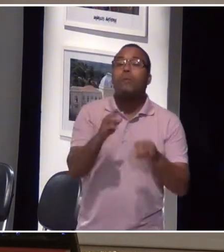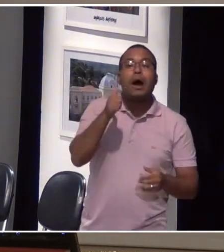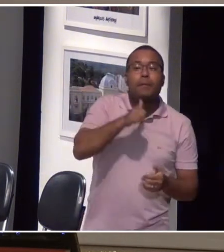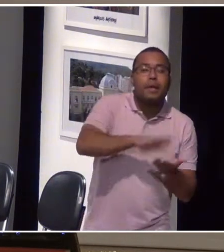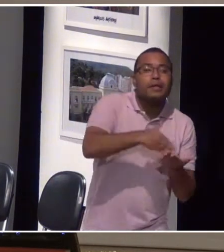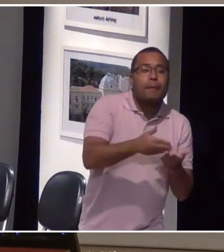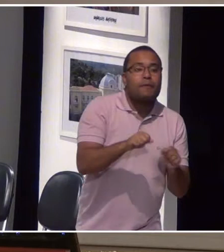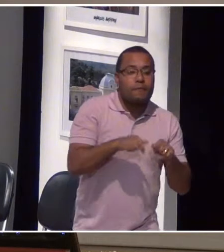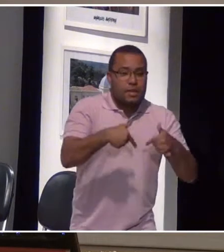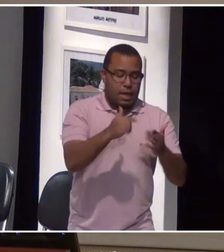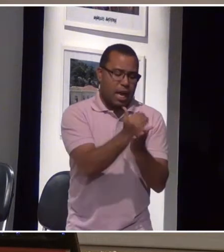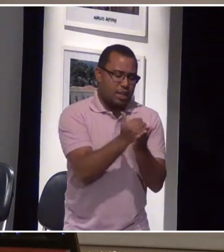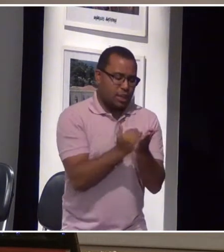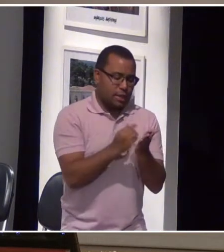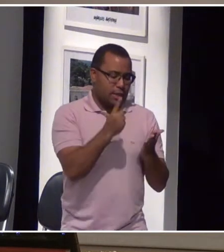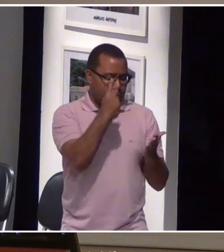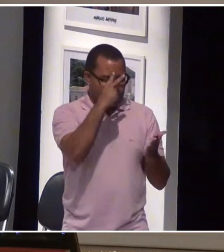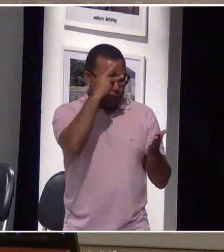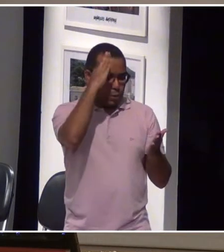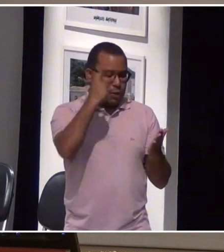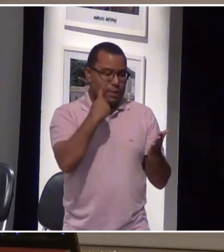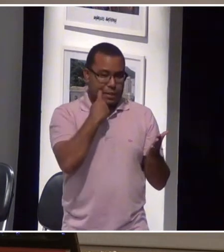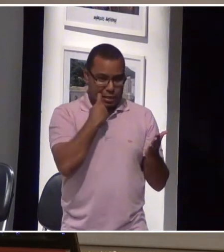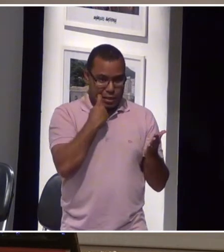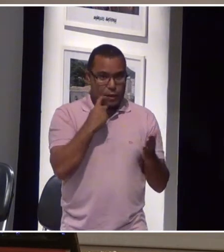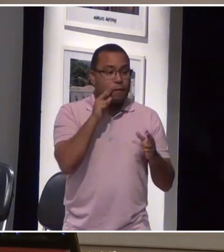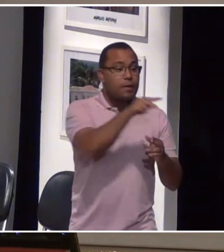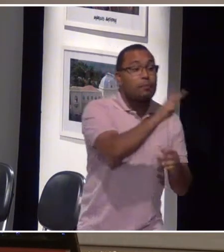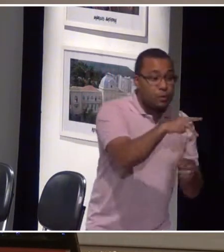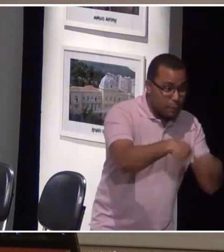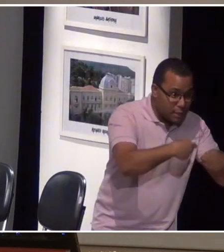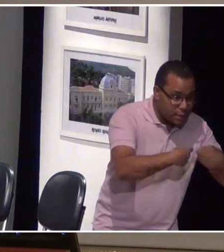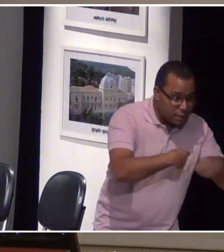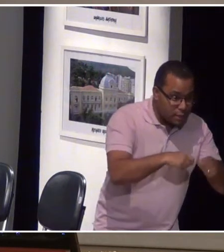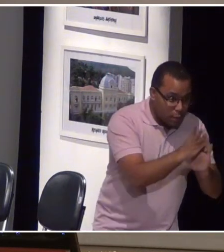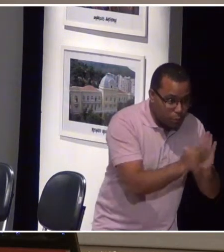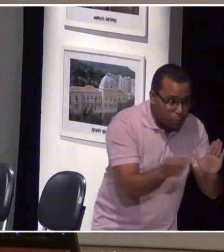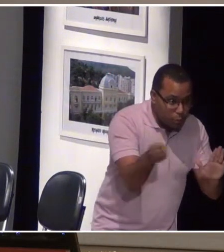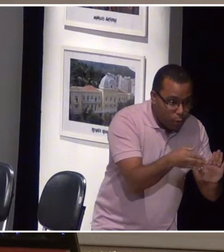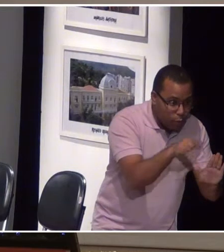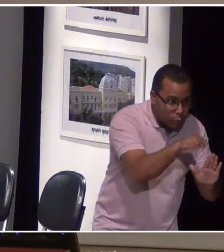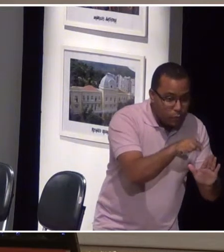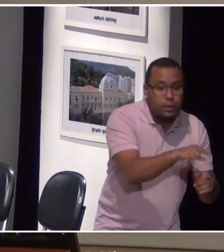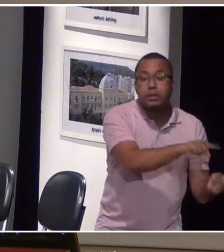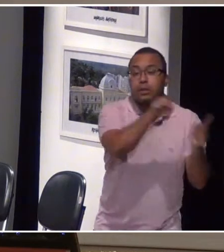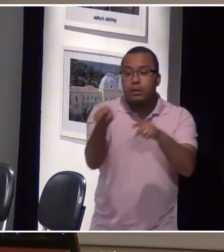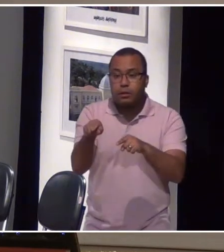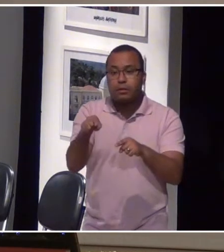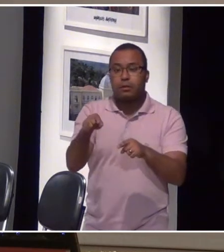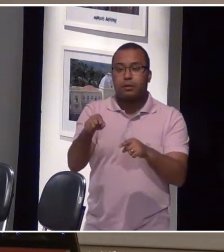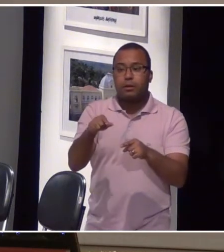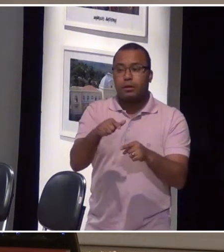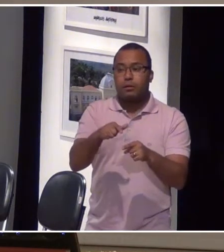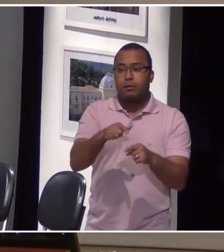intérprete fazia? Ela tinha uma agenda de segunda a sexta-feira, via com os professores quando é que haveria conteúdo novo, e na segunda